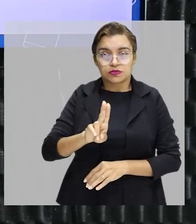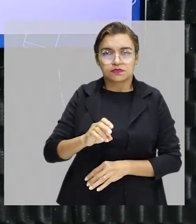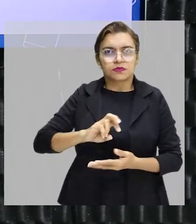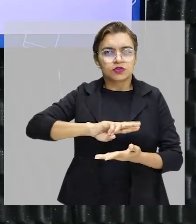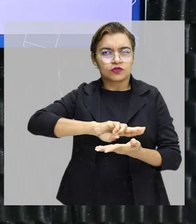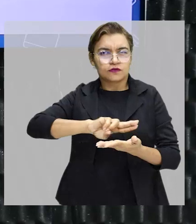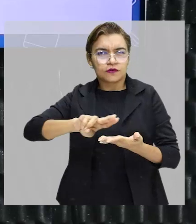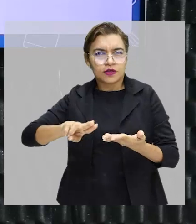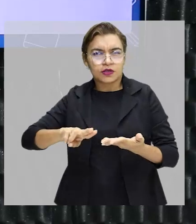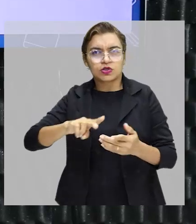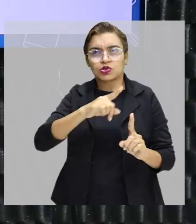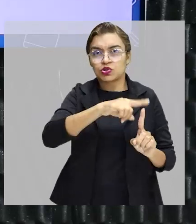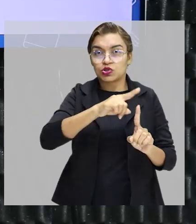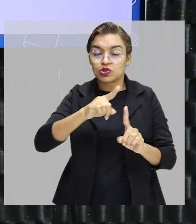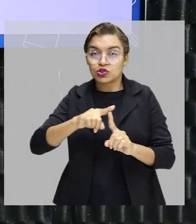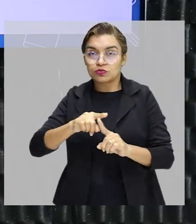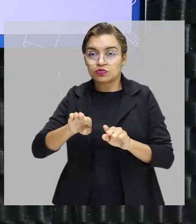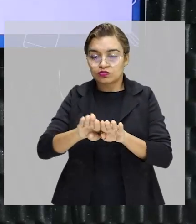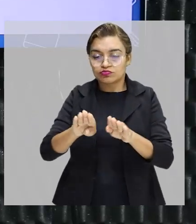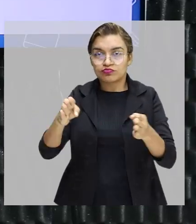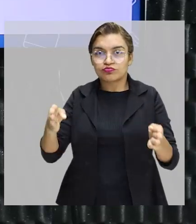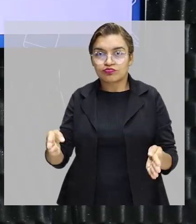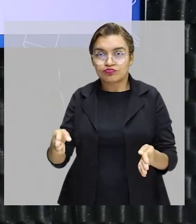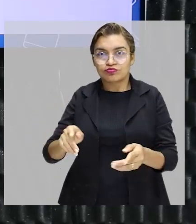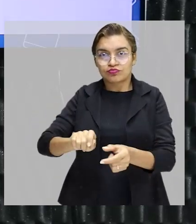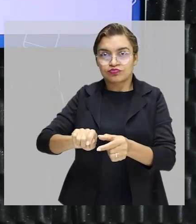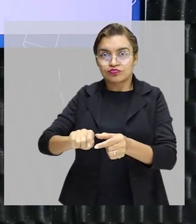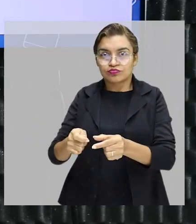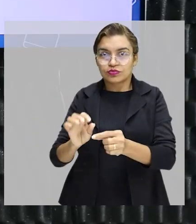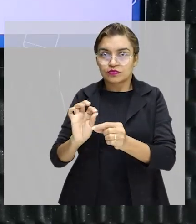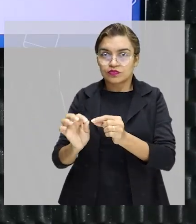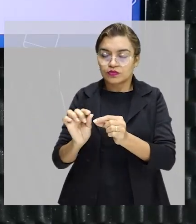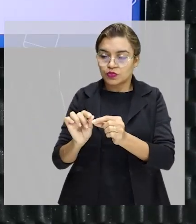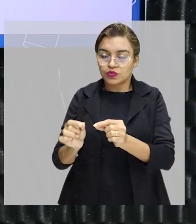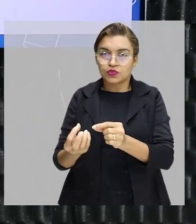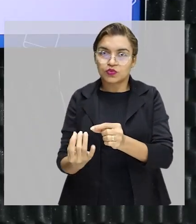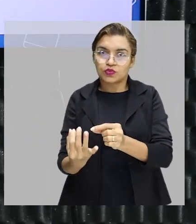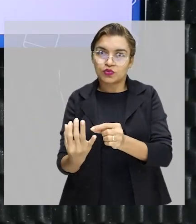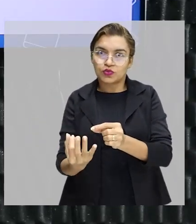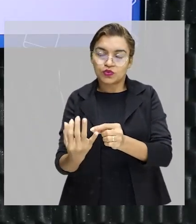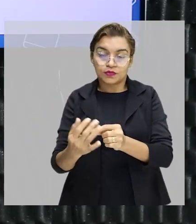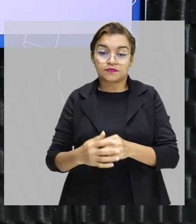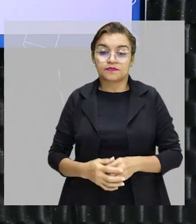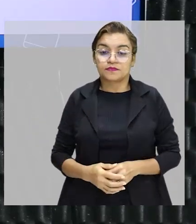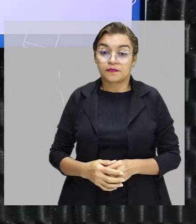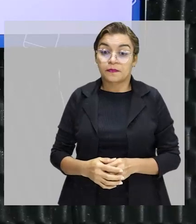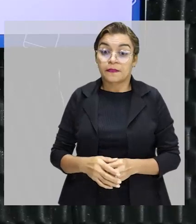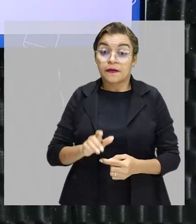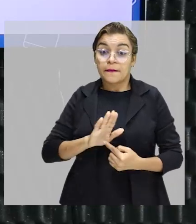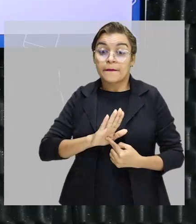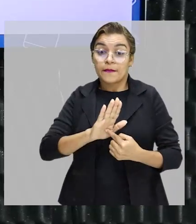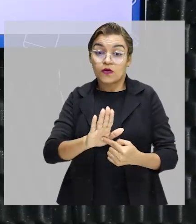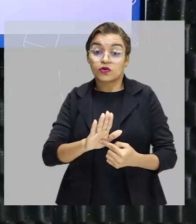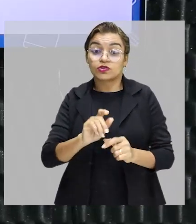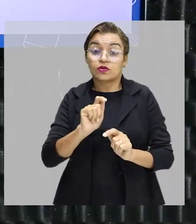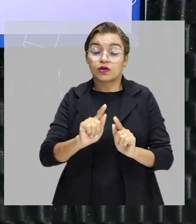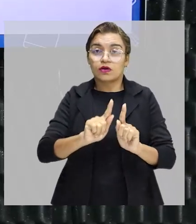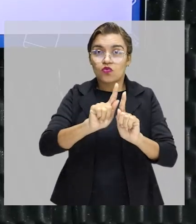um gráfico, certo? Que vai relacionar o quê? A porcentagem